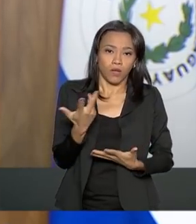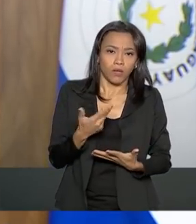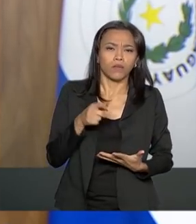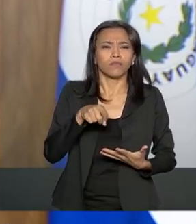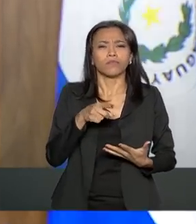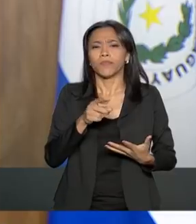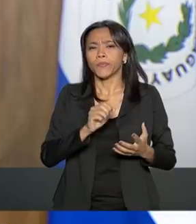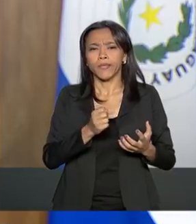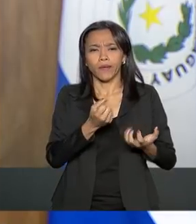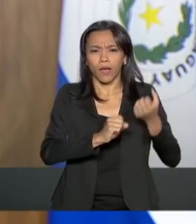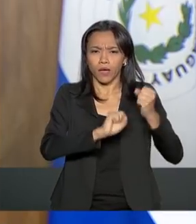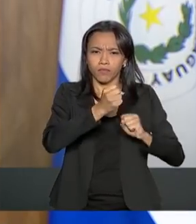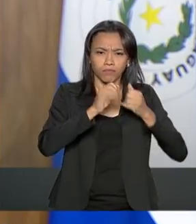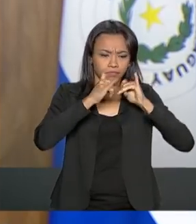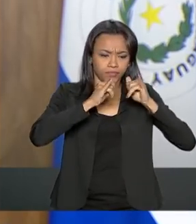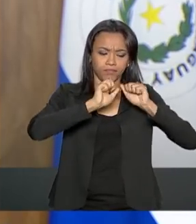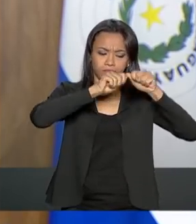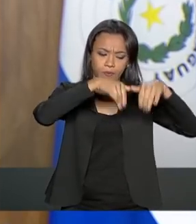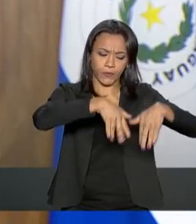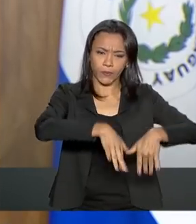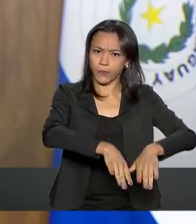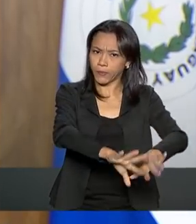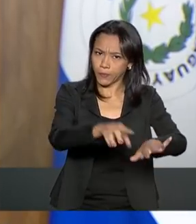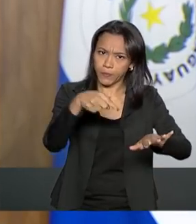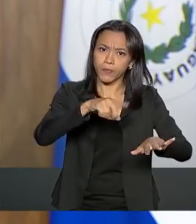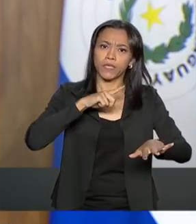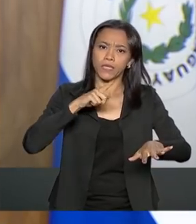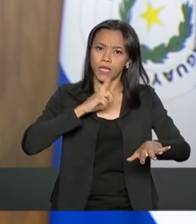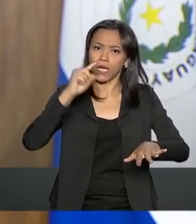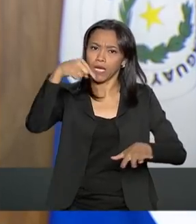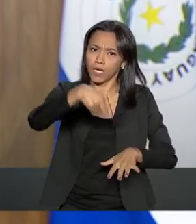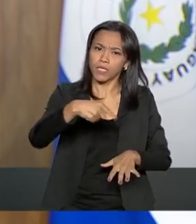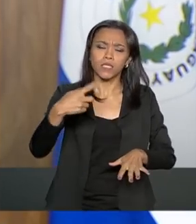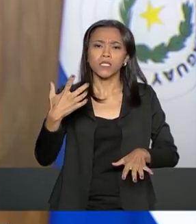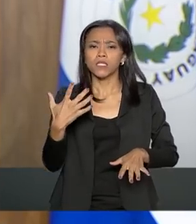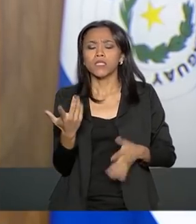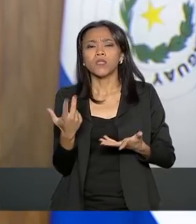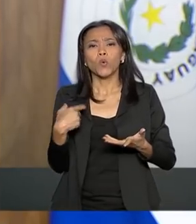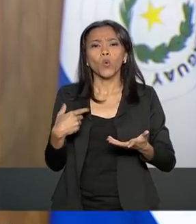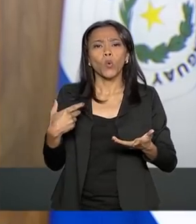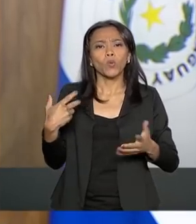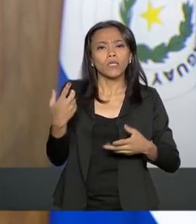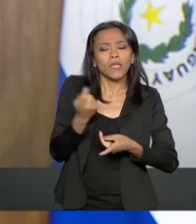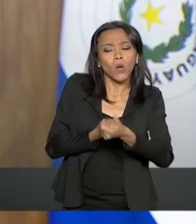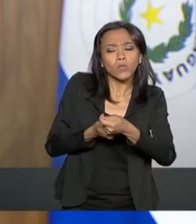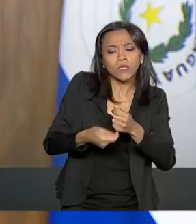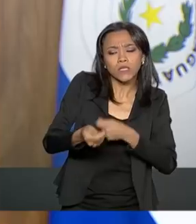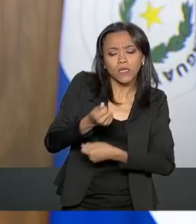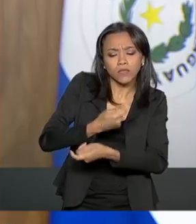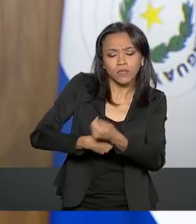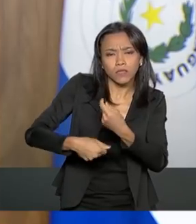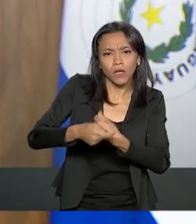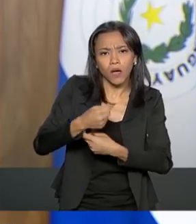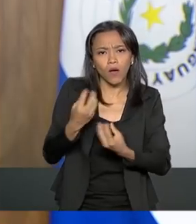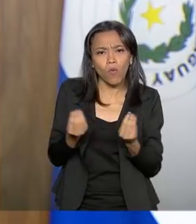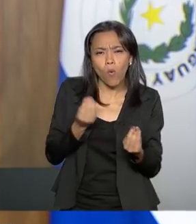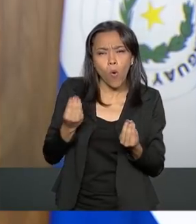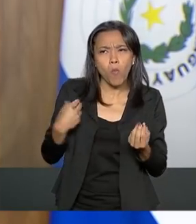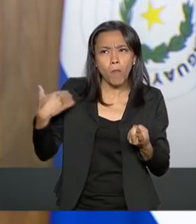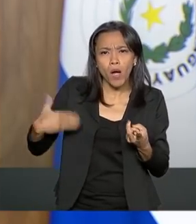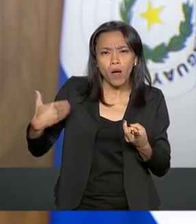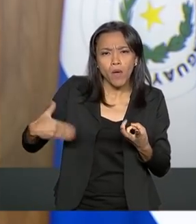Itaipu. Seja qual fosse o processo de negociações, estou certo de que, tal como foi no